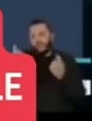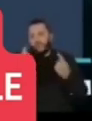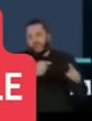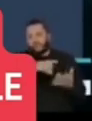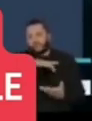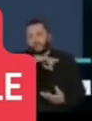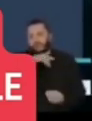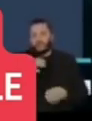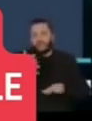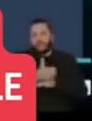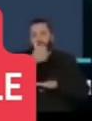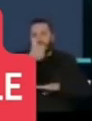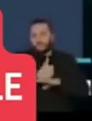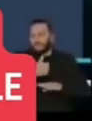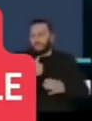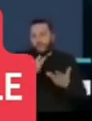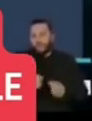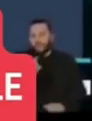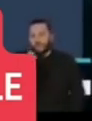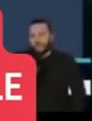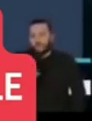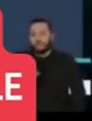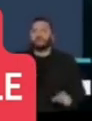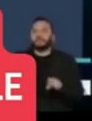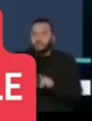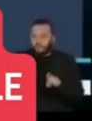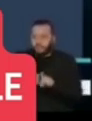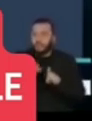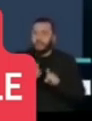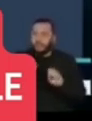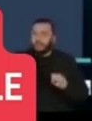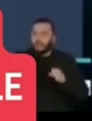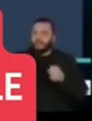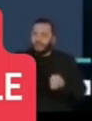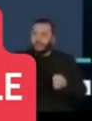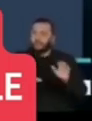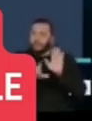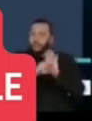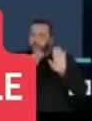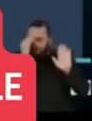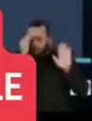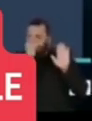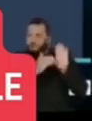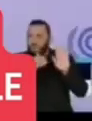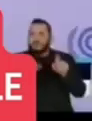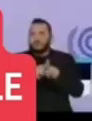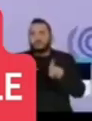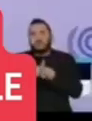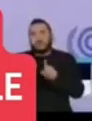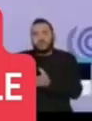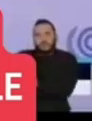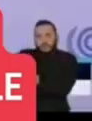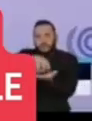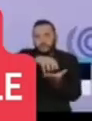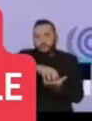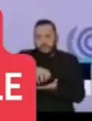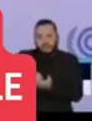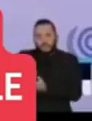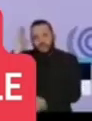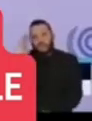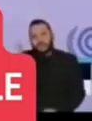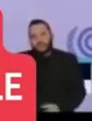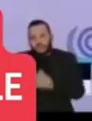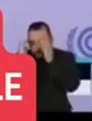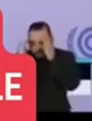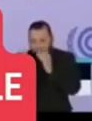antidemocráticas e golpistas e reitera sua defesa da legalidade e das instituições republicanas. Aliados e